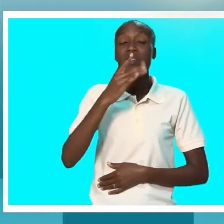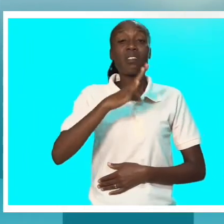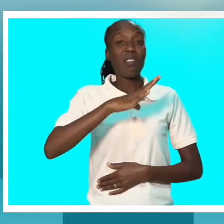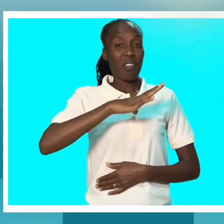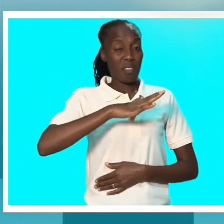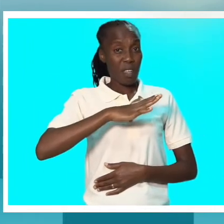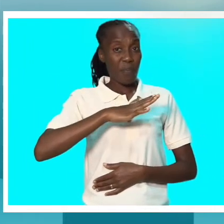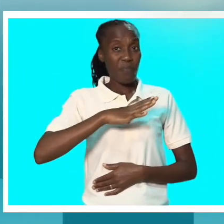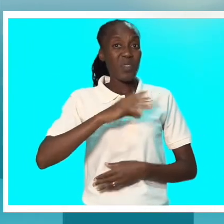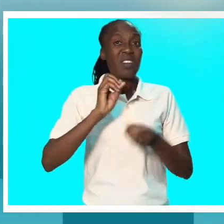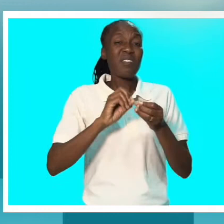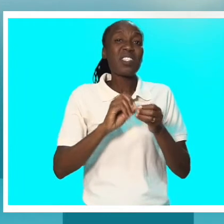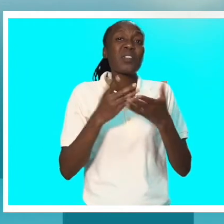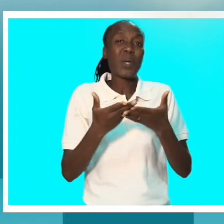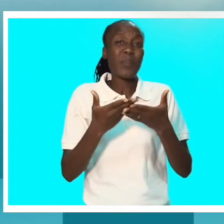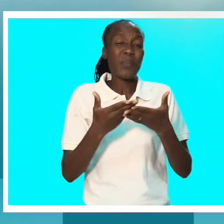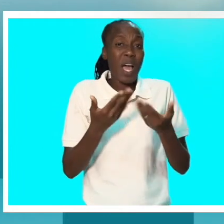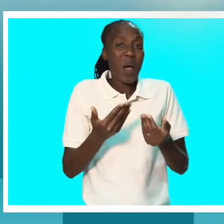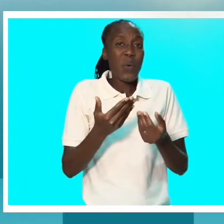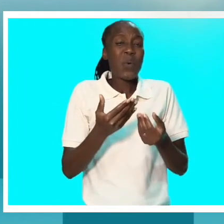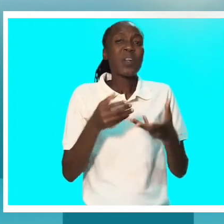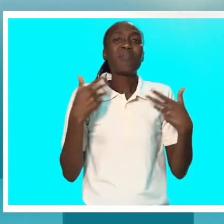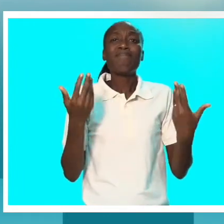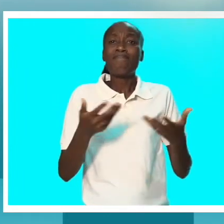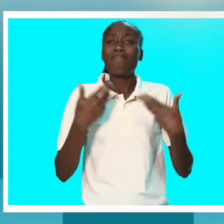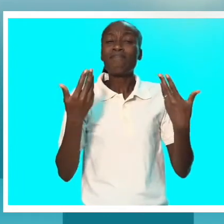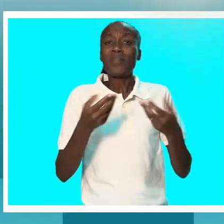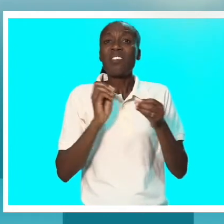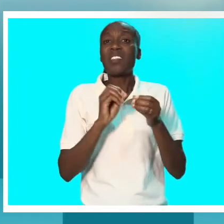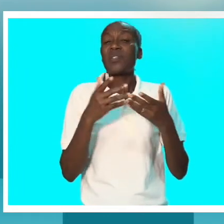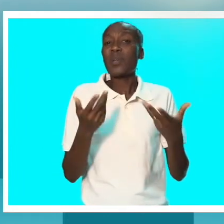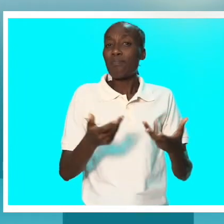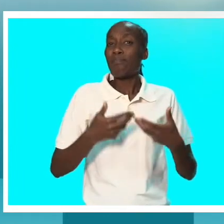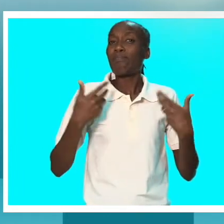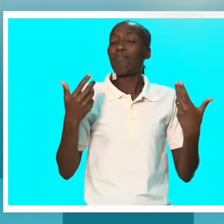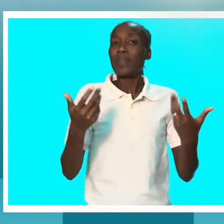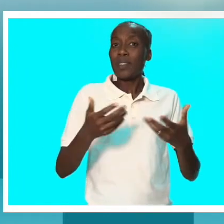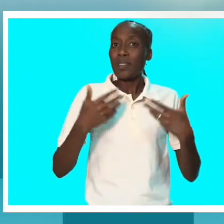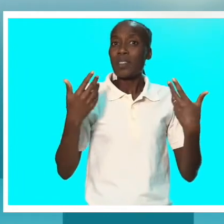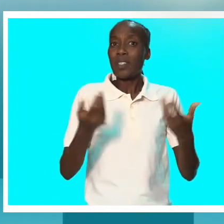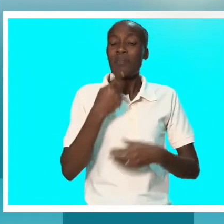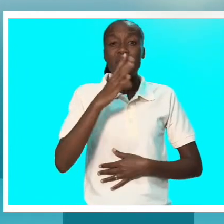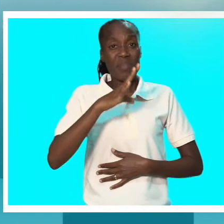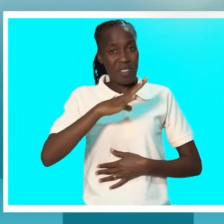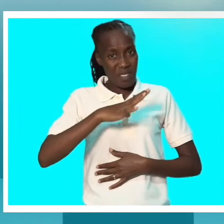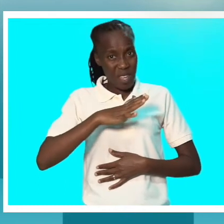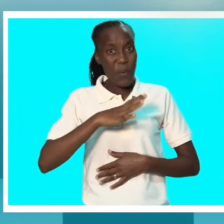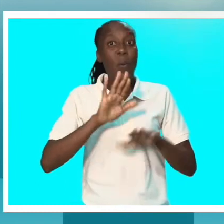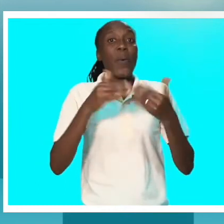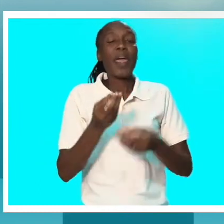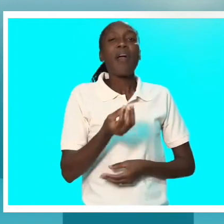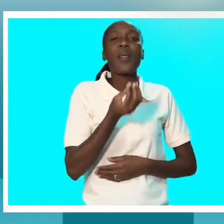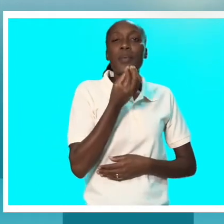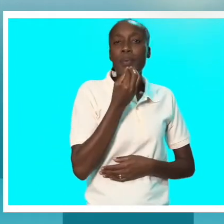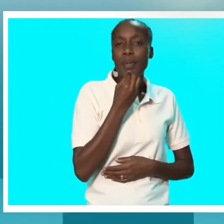que eu tenho estado a tomar, em princípio, é aquilo que diz respeito à